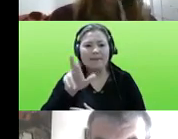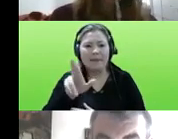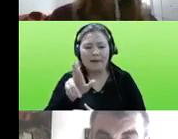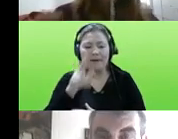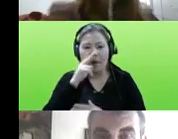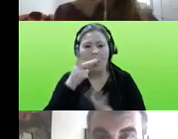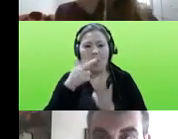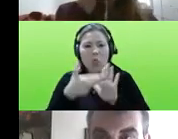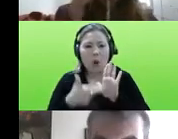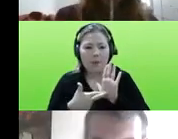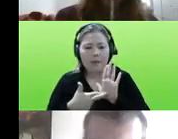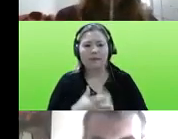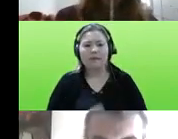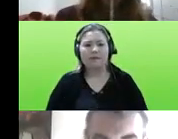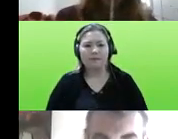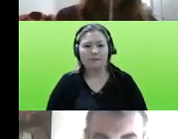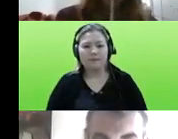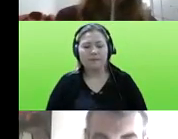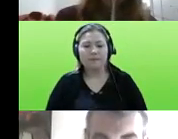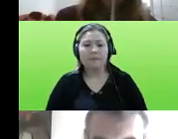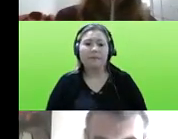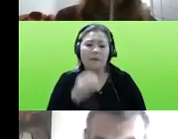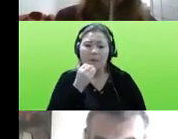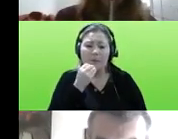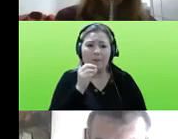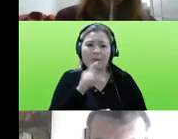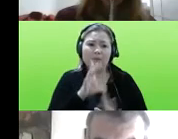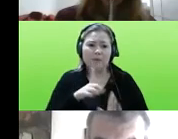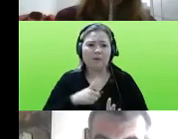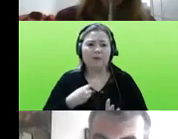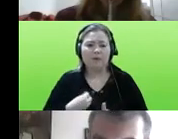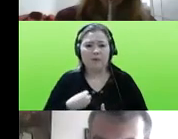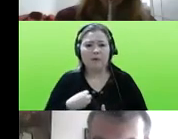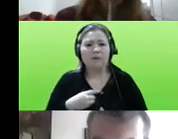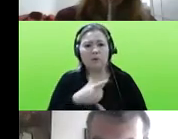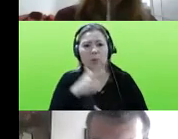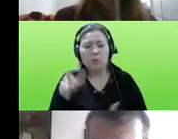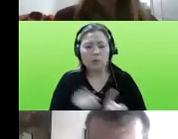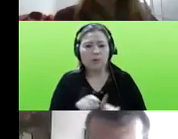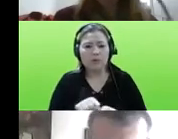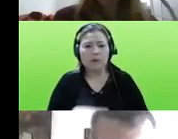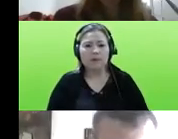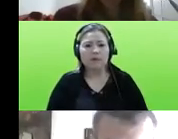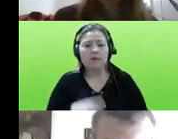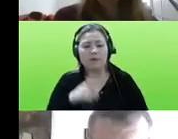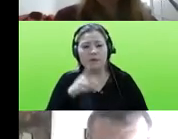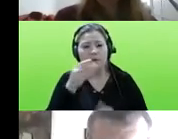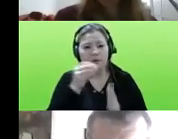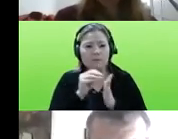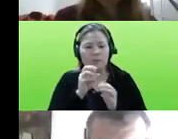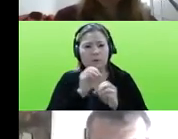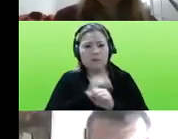normas, né, normatização. É claro que isso já estava nos outros, né, que até tá muito